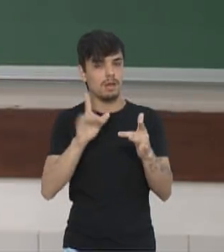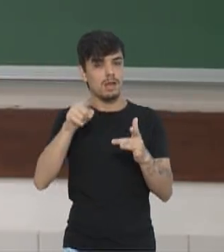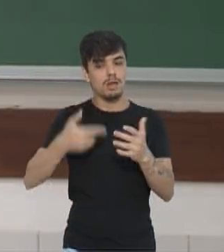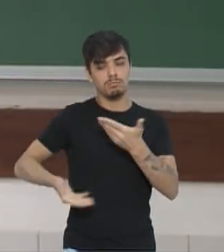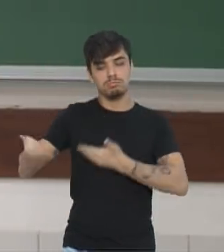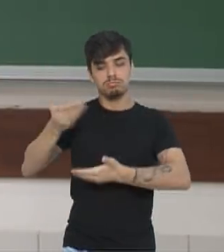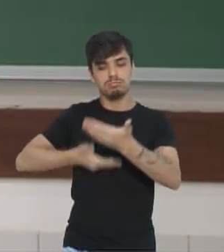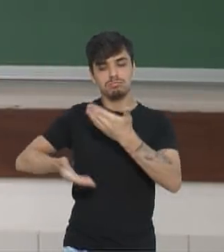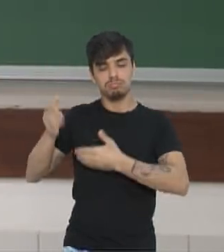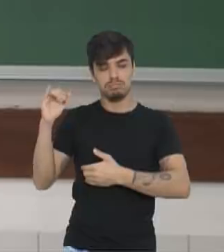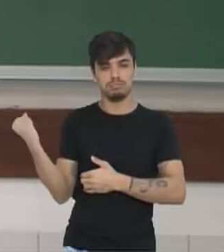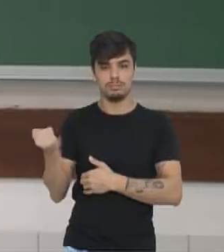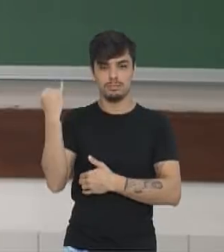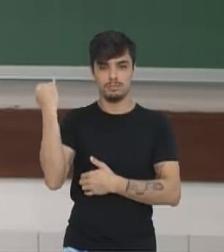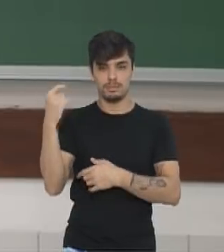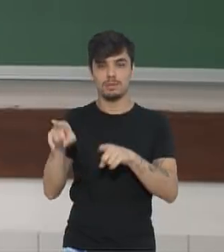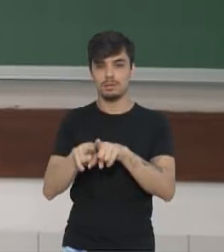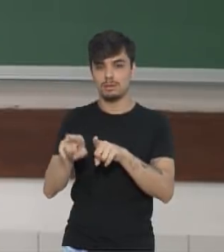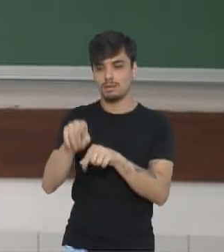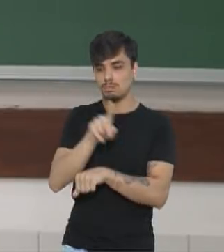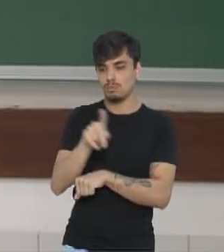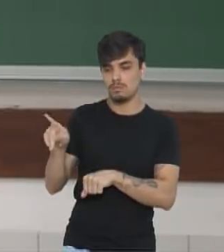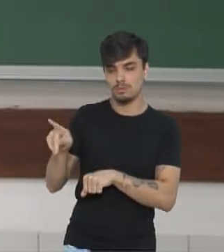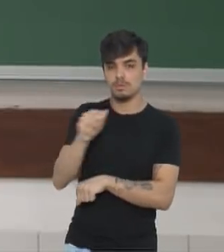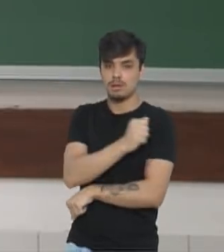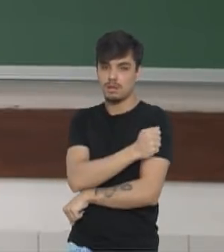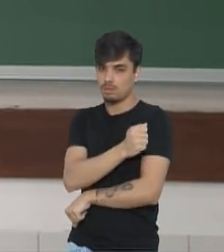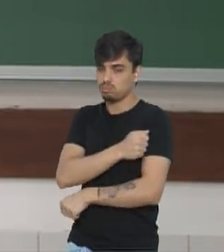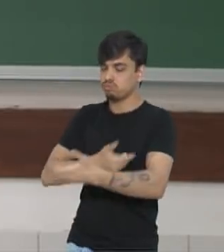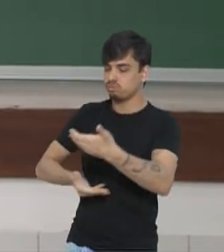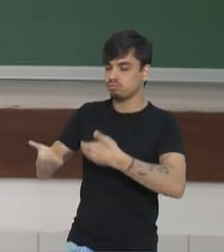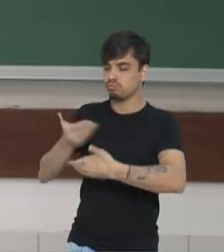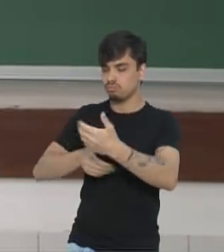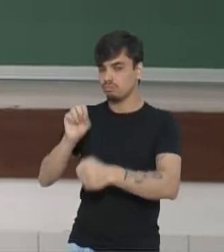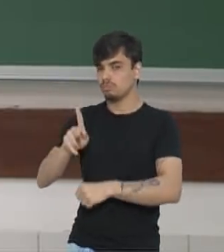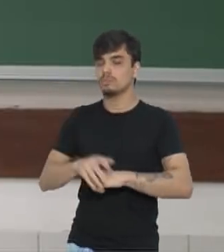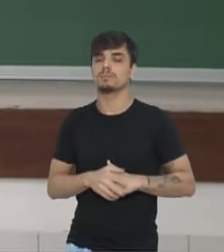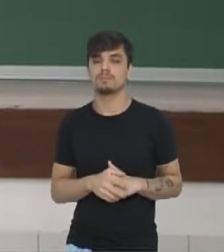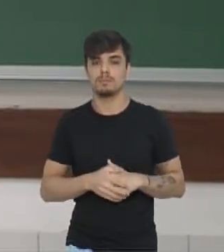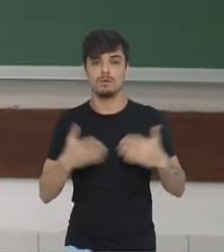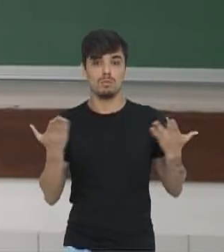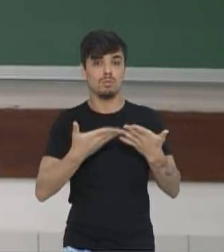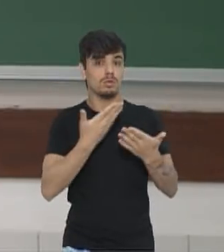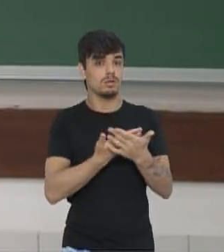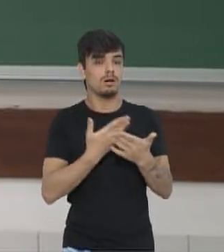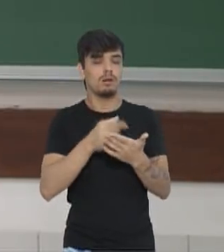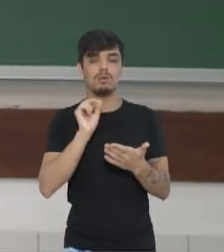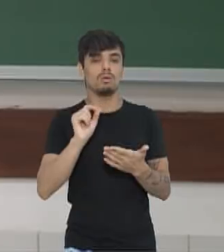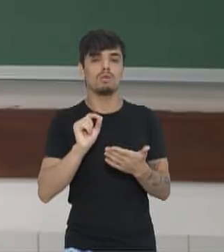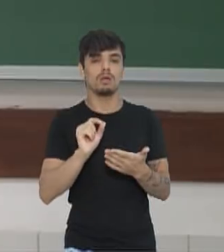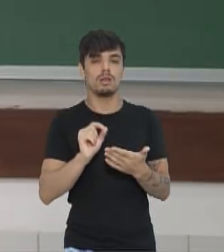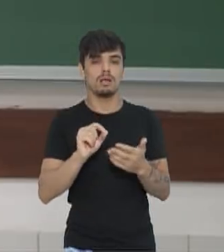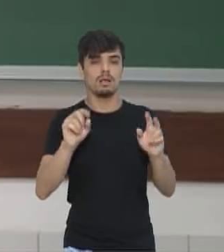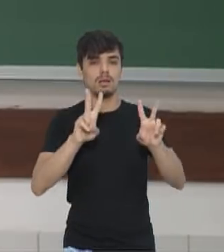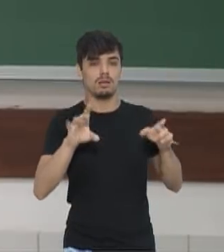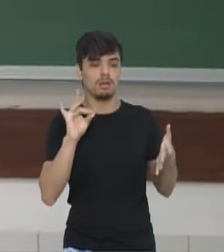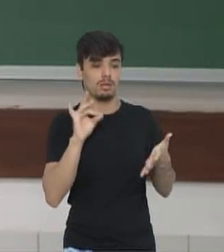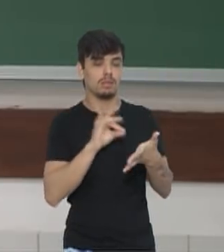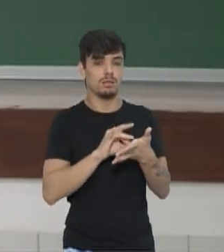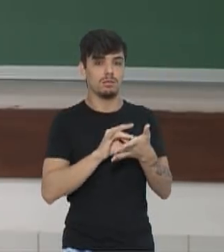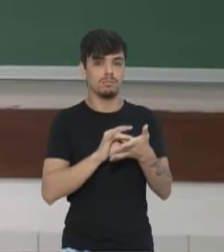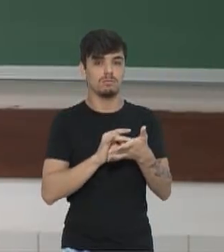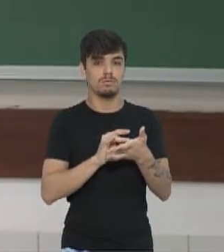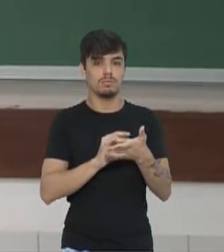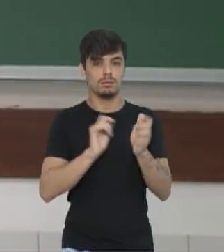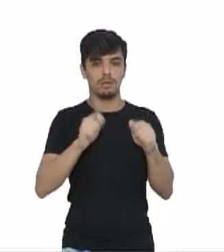que vocês têm, alunos e professores, certo? Sobre a aula de hoje, então, quais são as considerações finais que nós